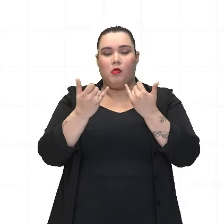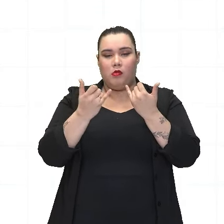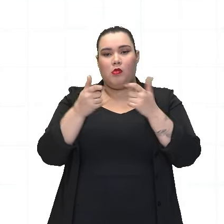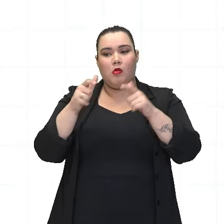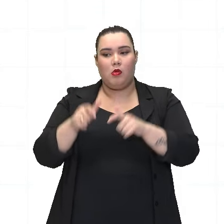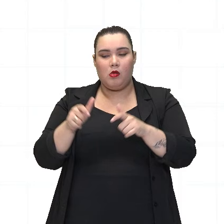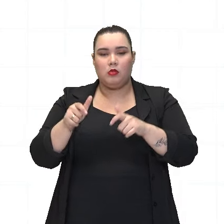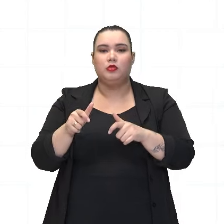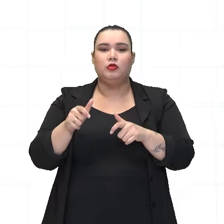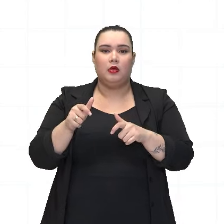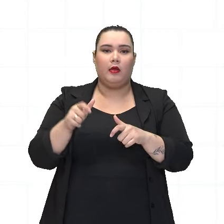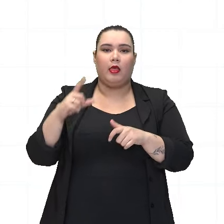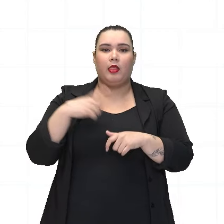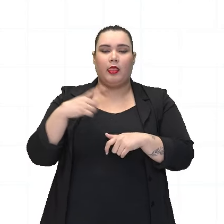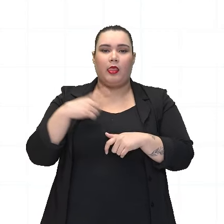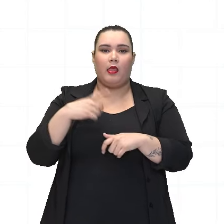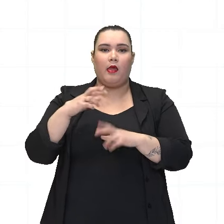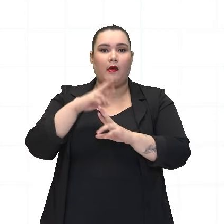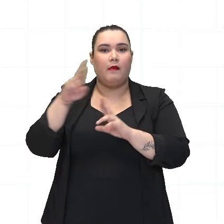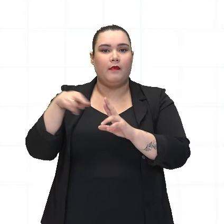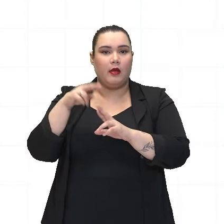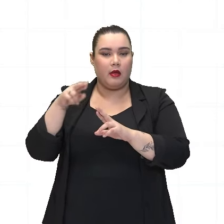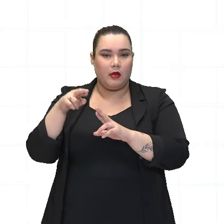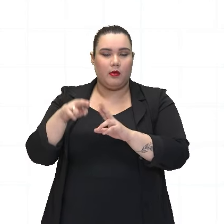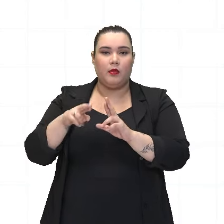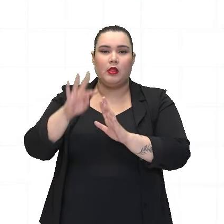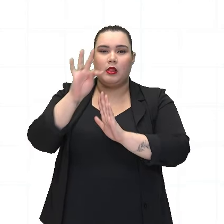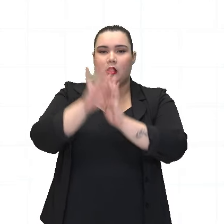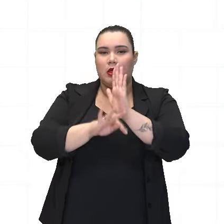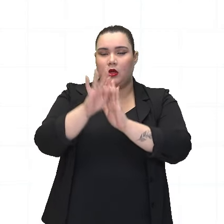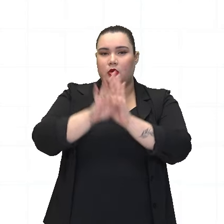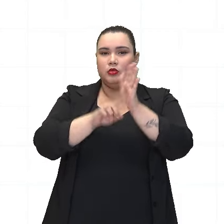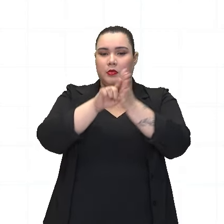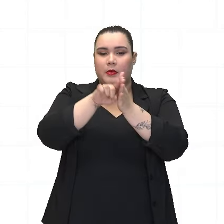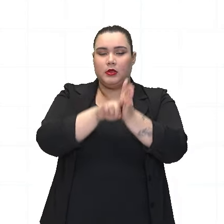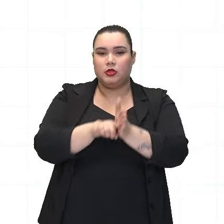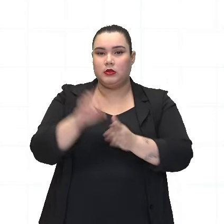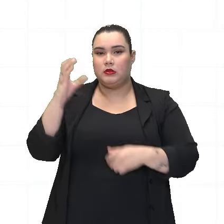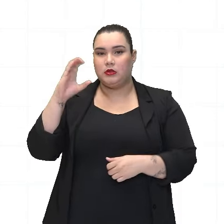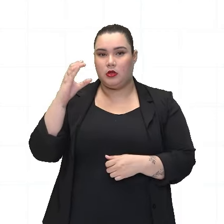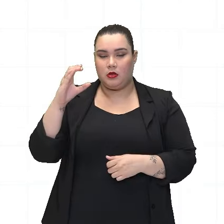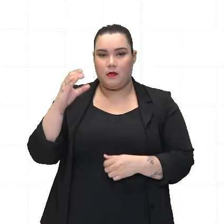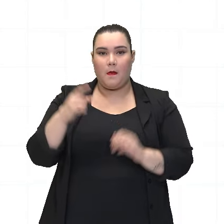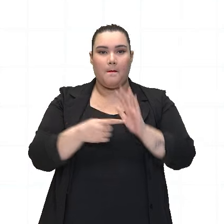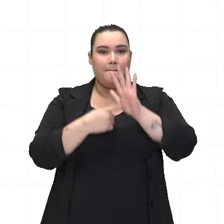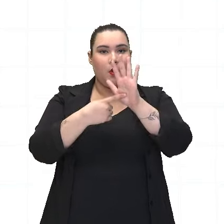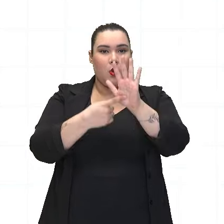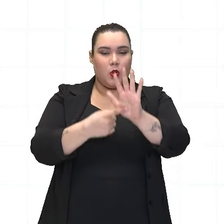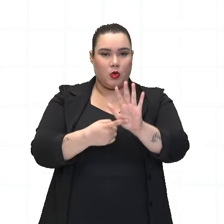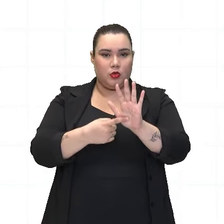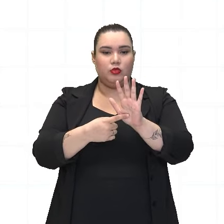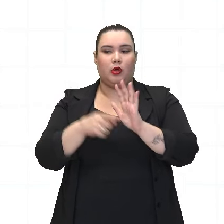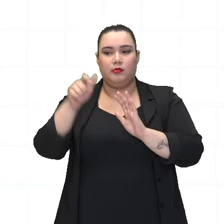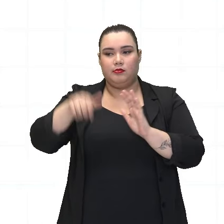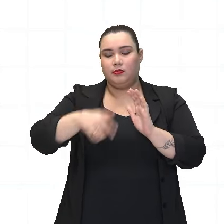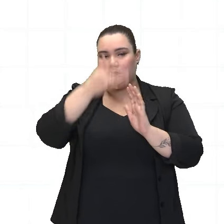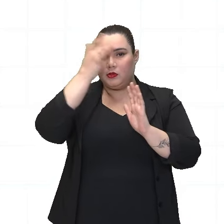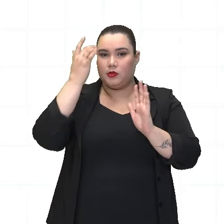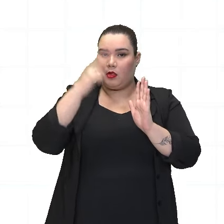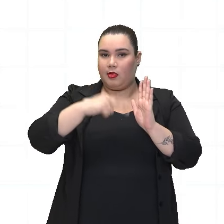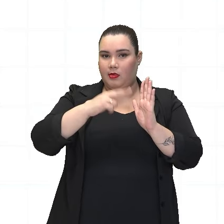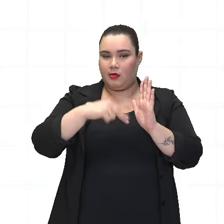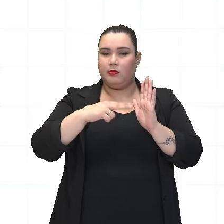vai buscar informações em textos, pesquisas científicas e apresenta ao leitor. E para